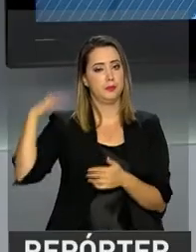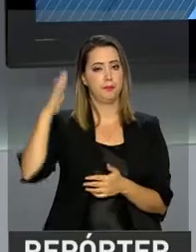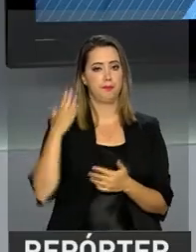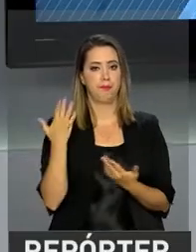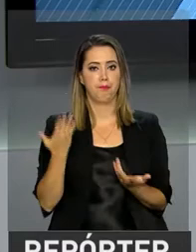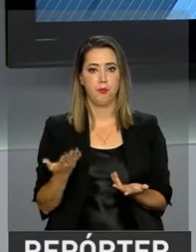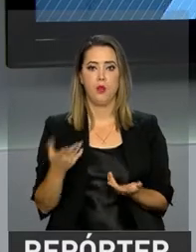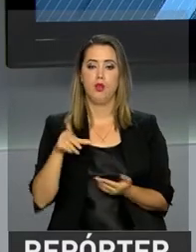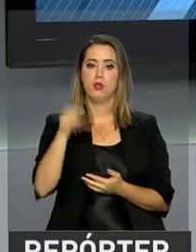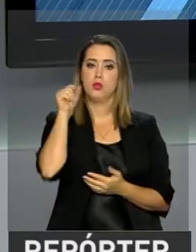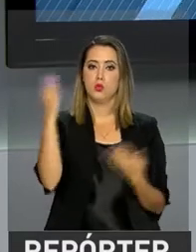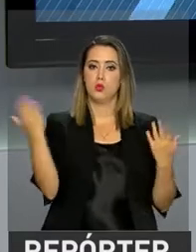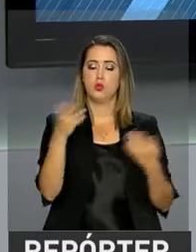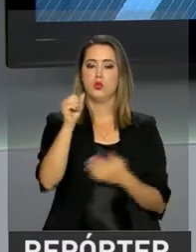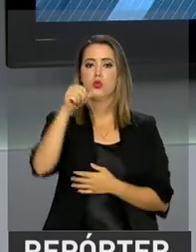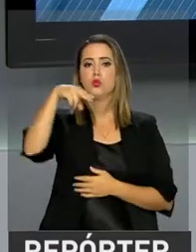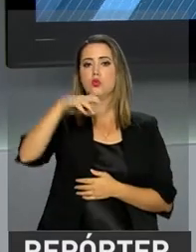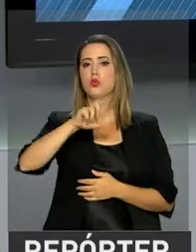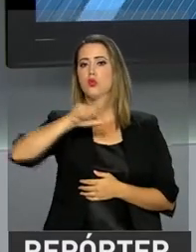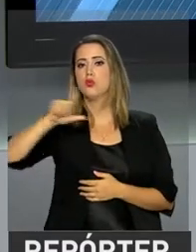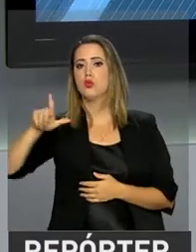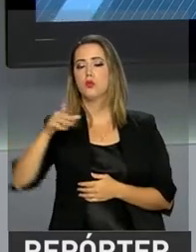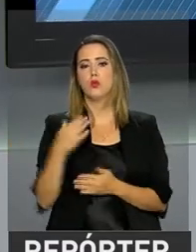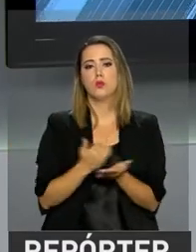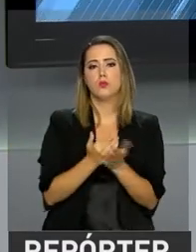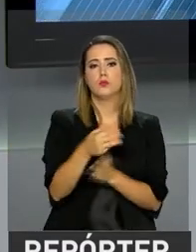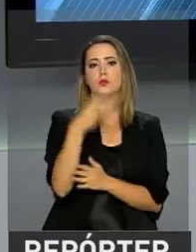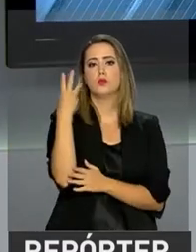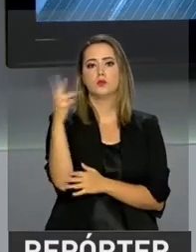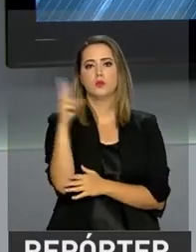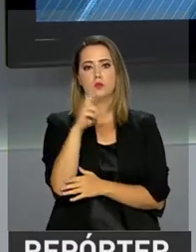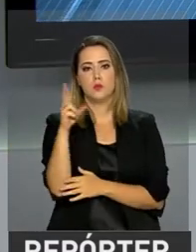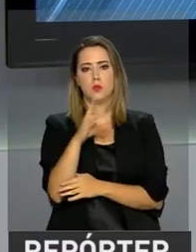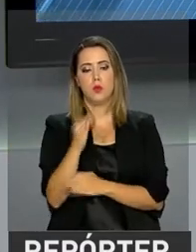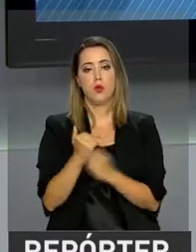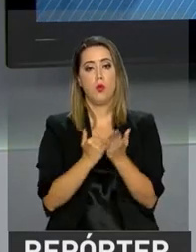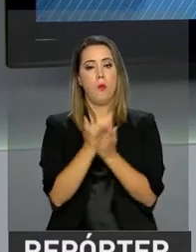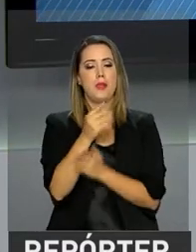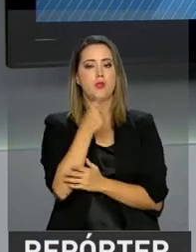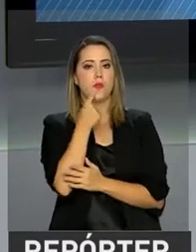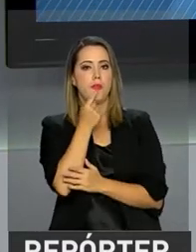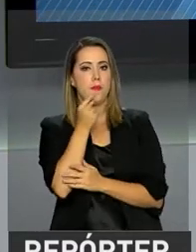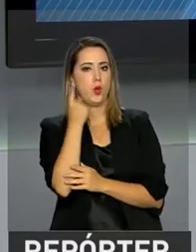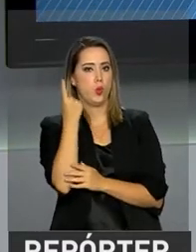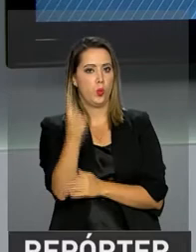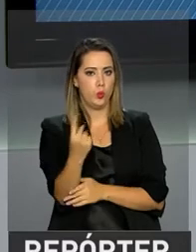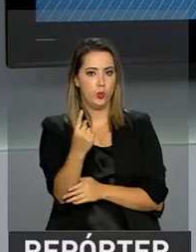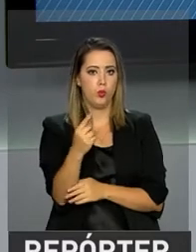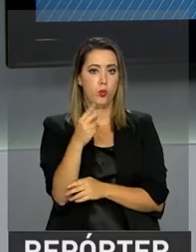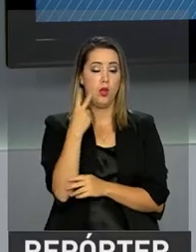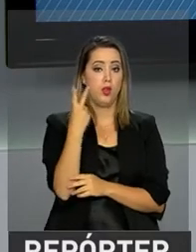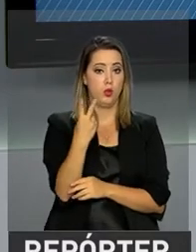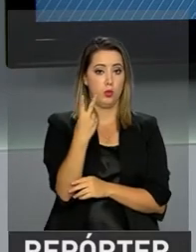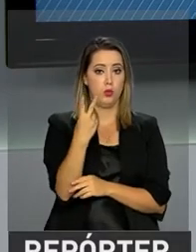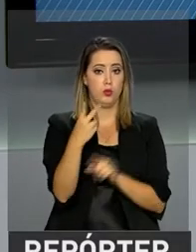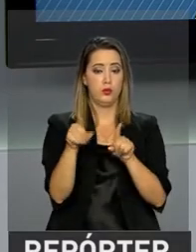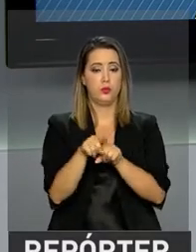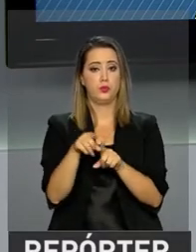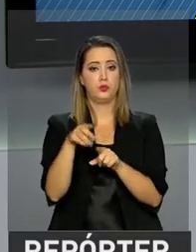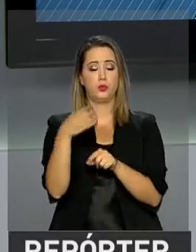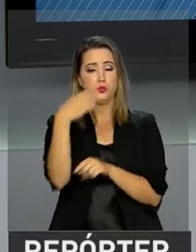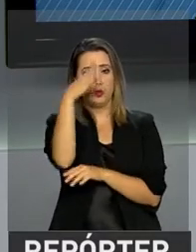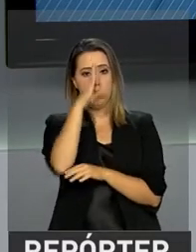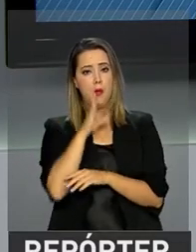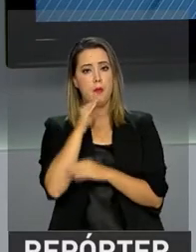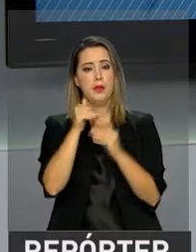de hoje da ANEEL mantém os R$ 3,00 para o patamar 1 da bandeira vermelha. Já a bandeira amarela cai de R$ 2,00 para R$